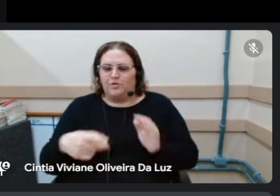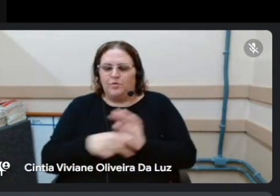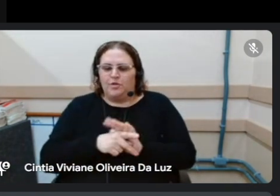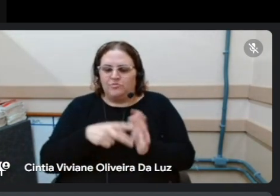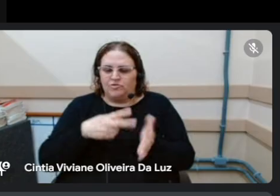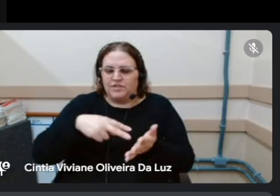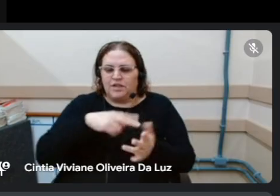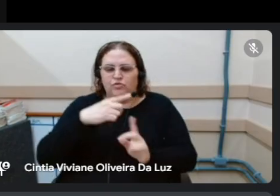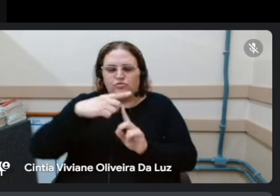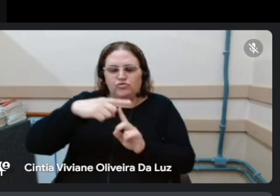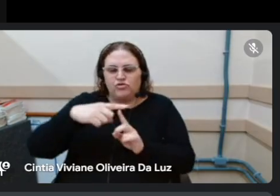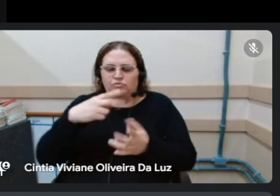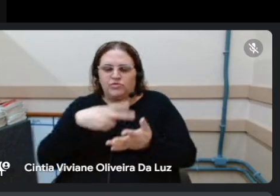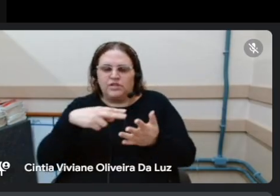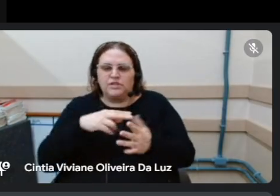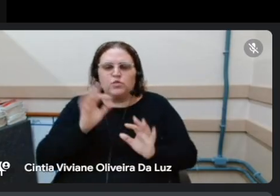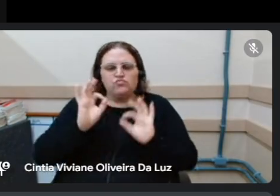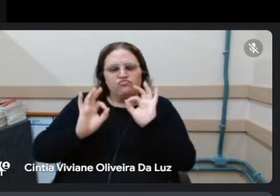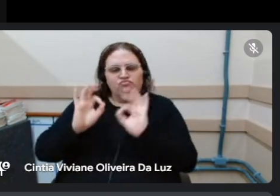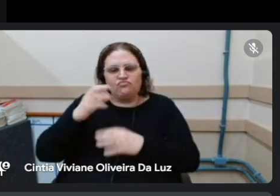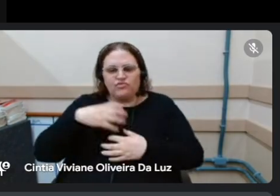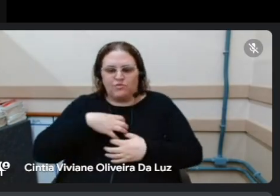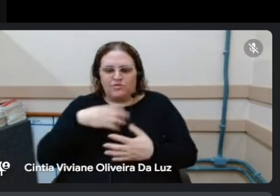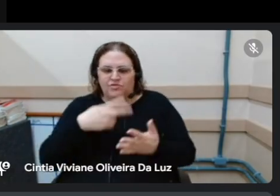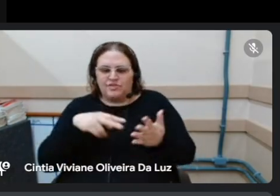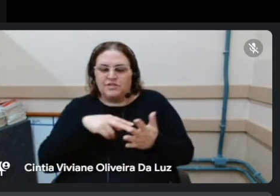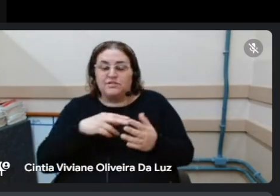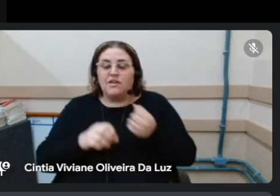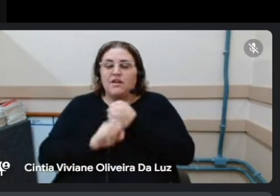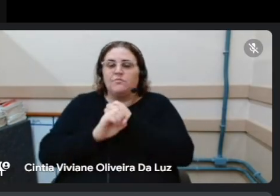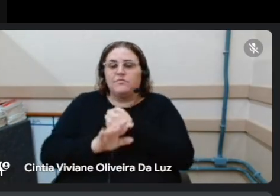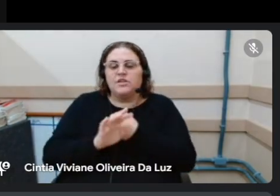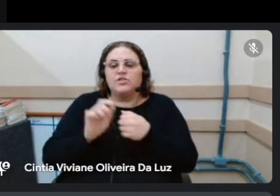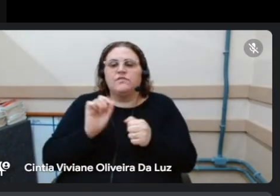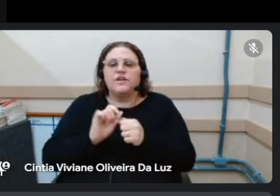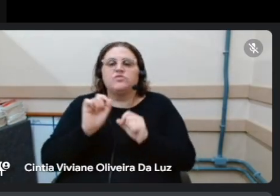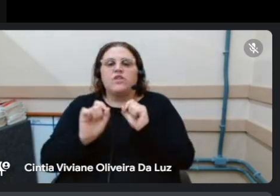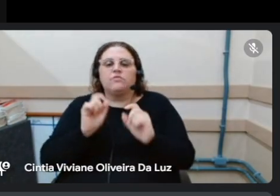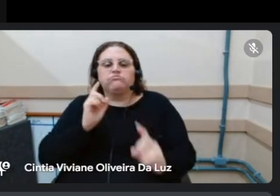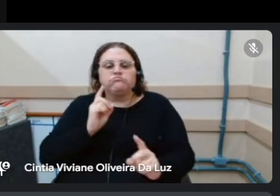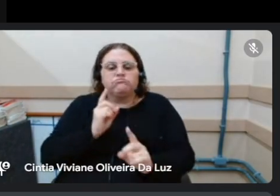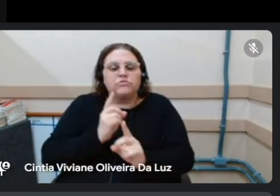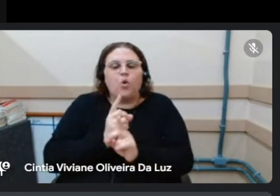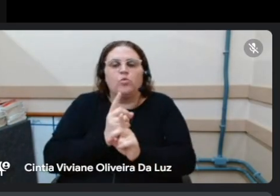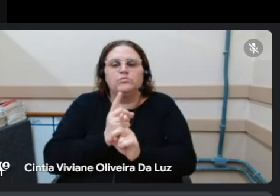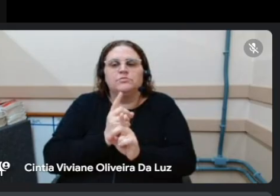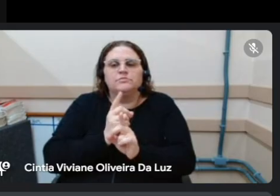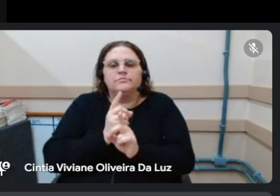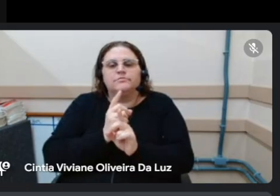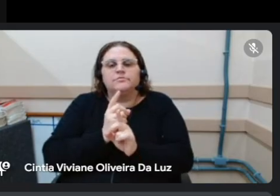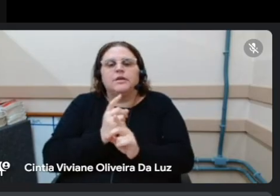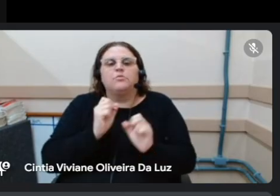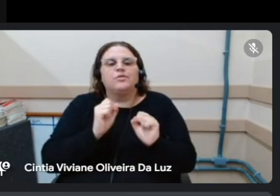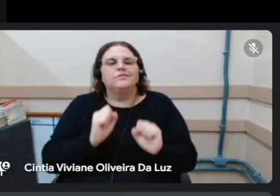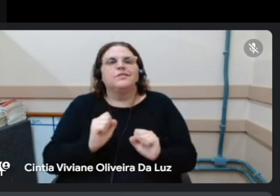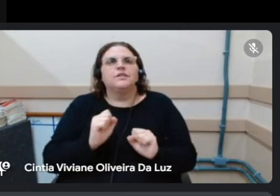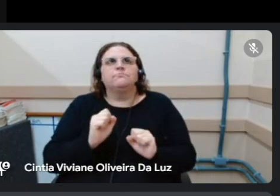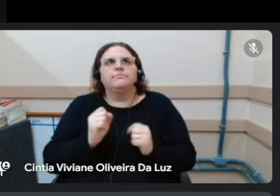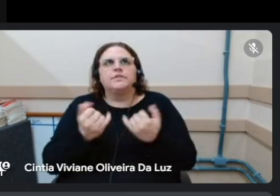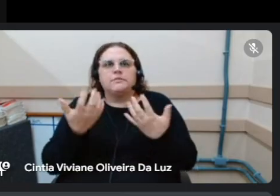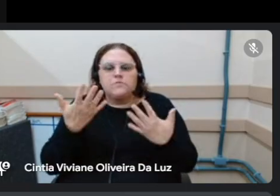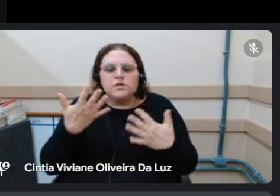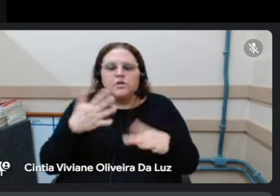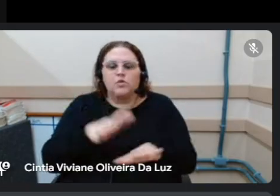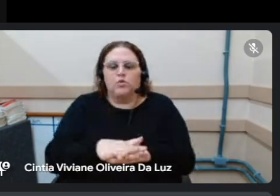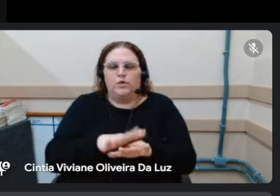dança ou um estilo de dança que a mídia trata de encontrar para poder eh né incluir